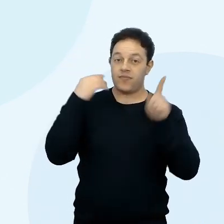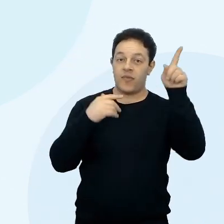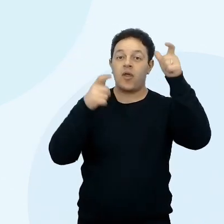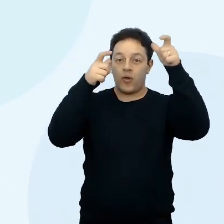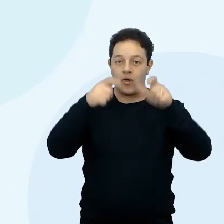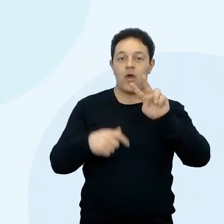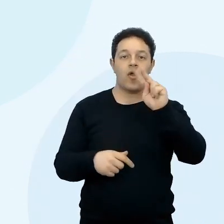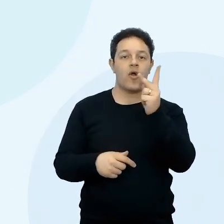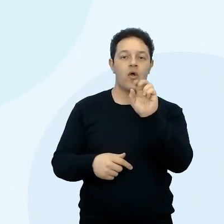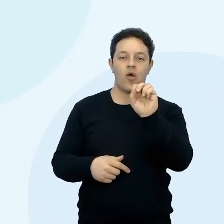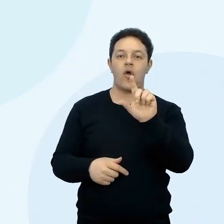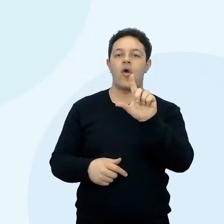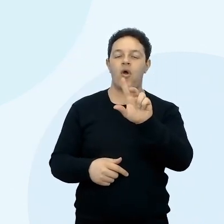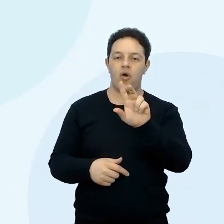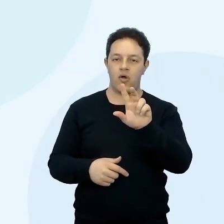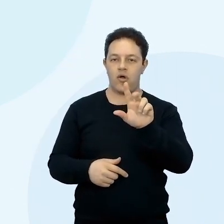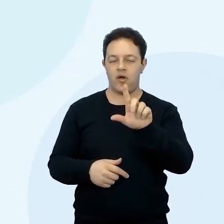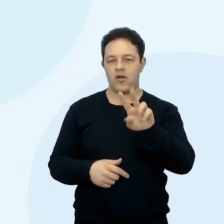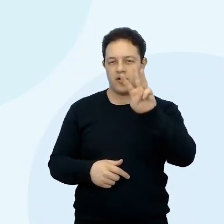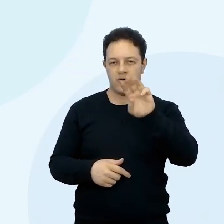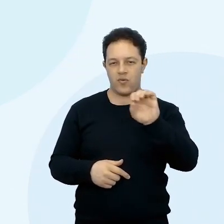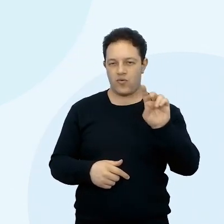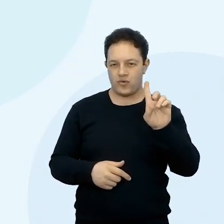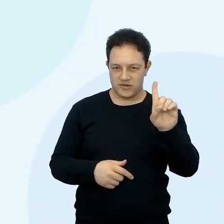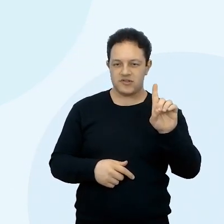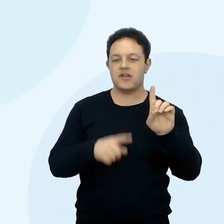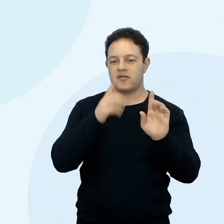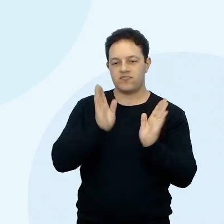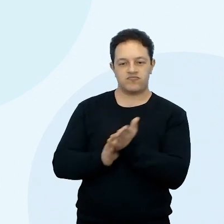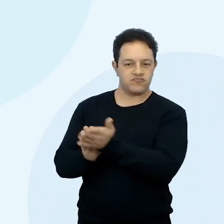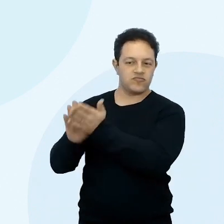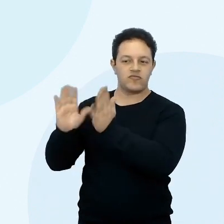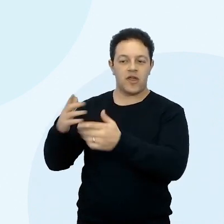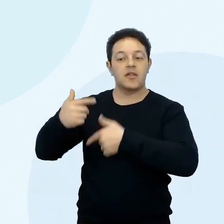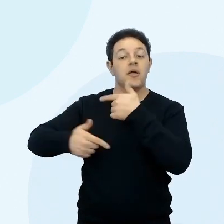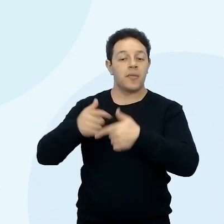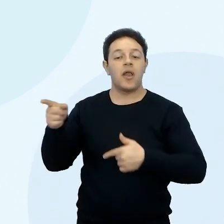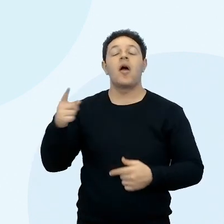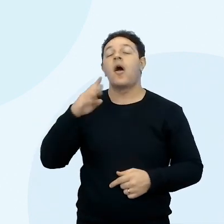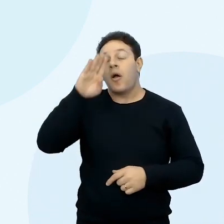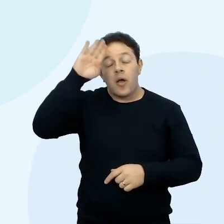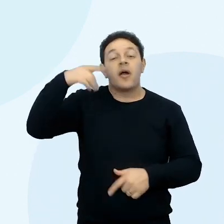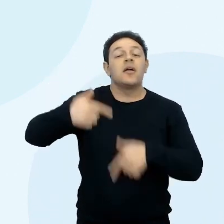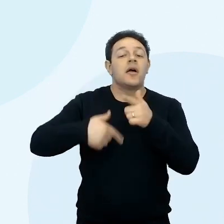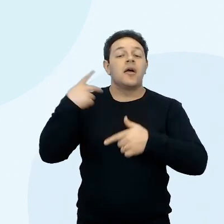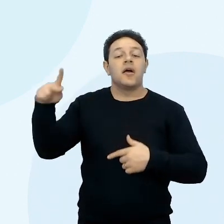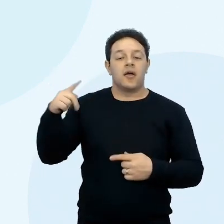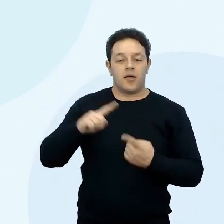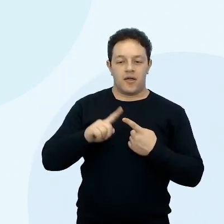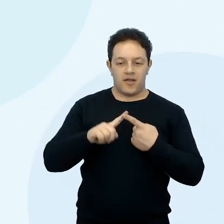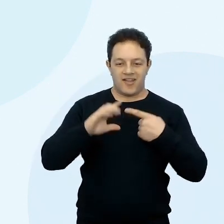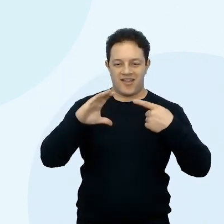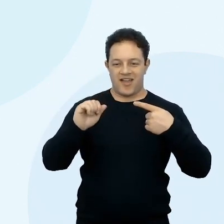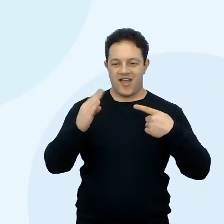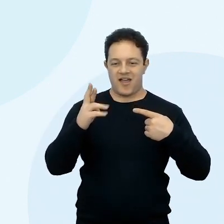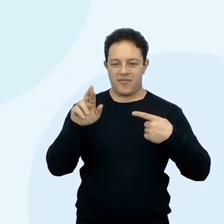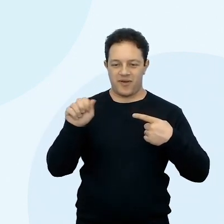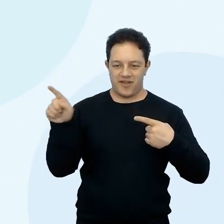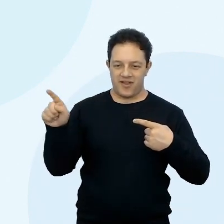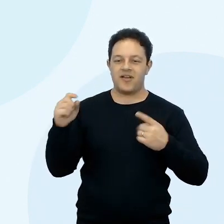pelo conjunto da obra, tá, gente? Os principais trabalhos do Eduardo Coutinho: O Cabra Marcado para Morrer,